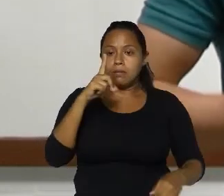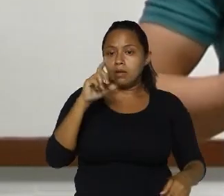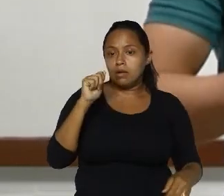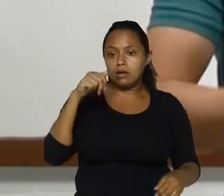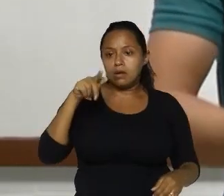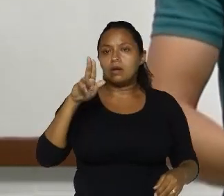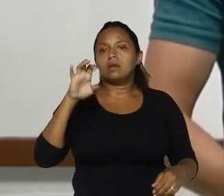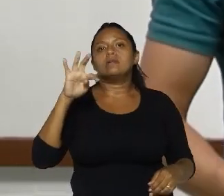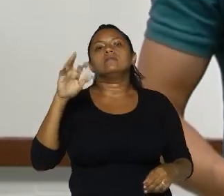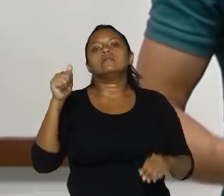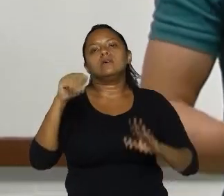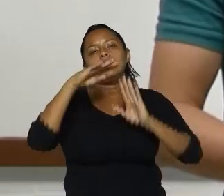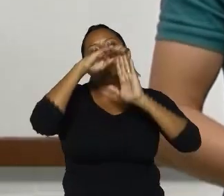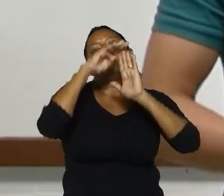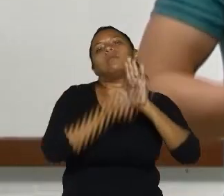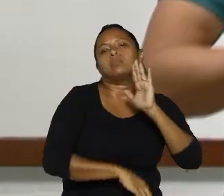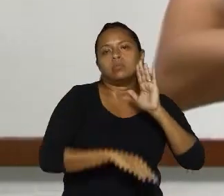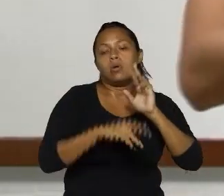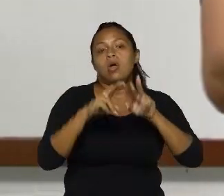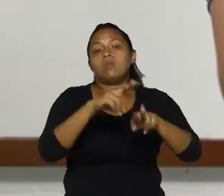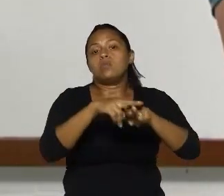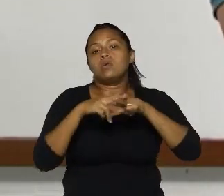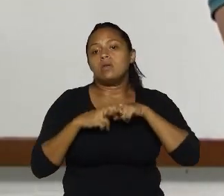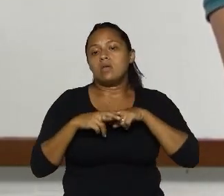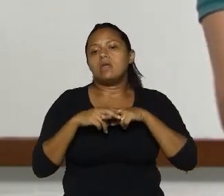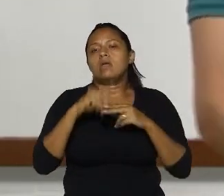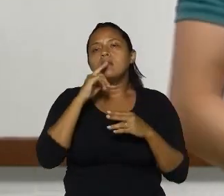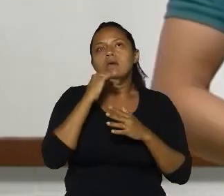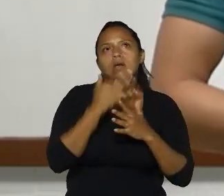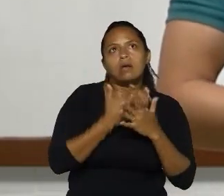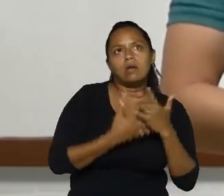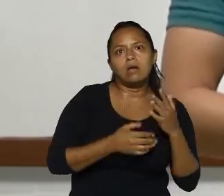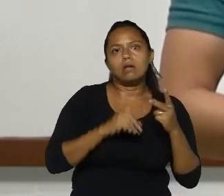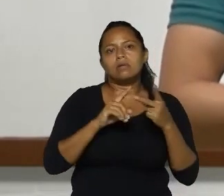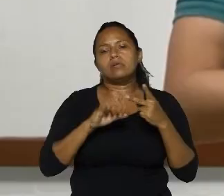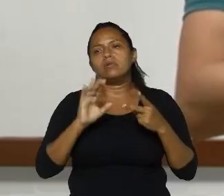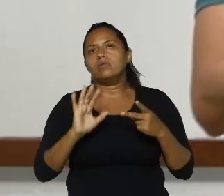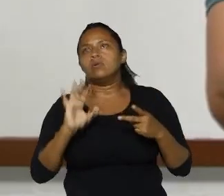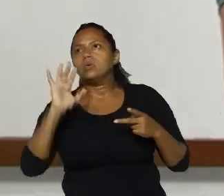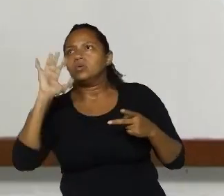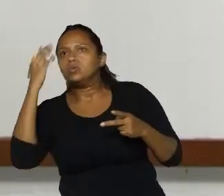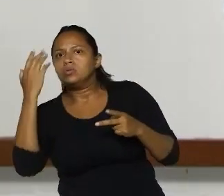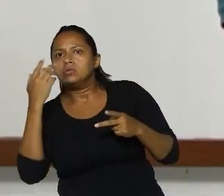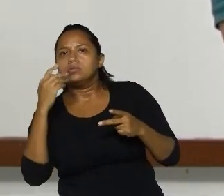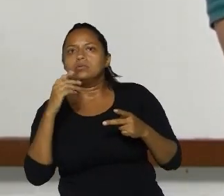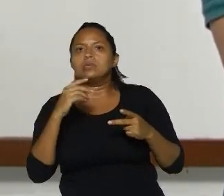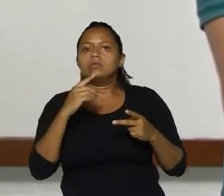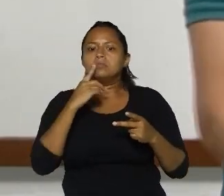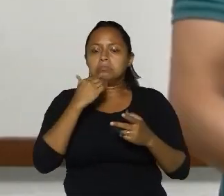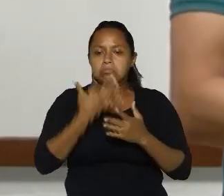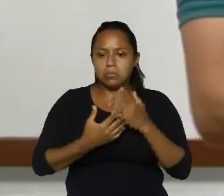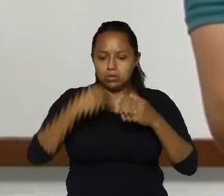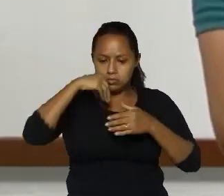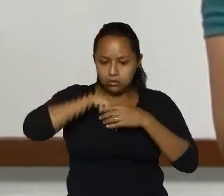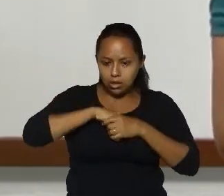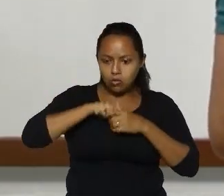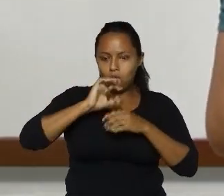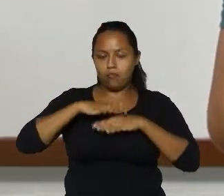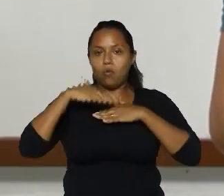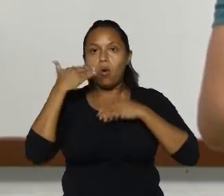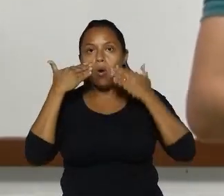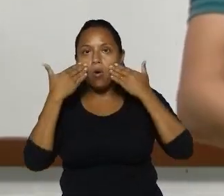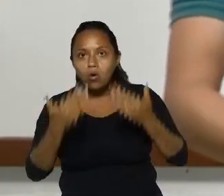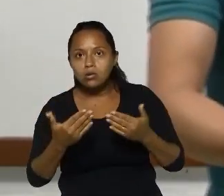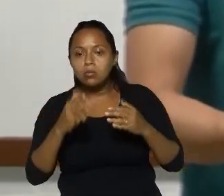Com isso, o paciente ele pode apresentar alguns sangramentos, ele pode apresentar hemorragia. Por esta